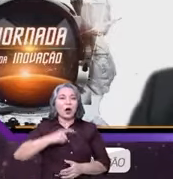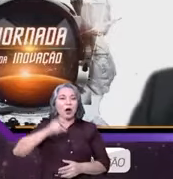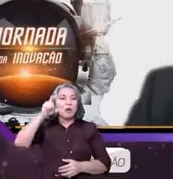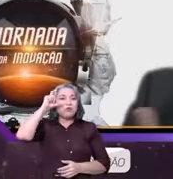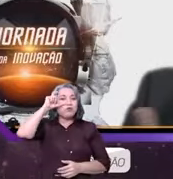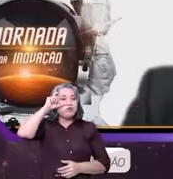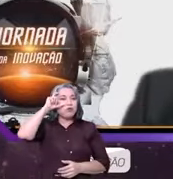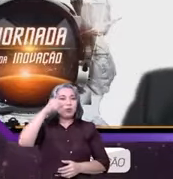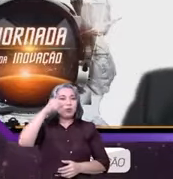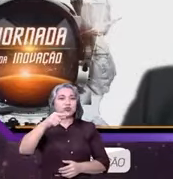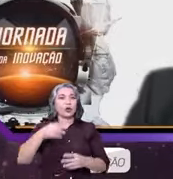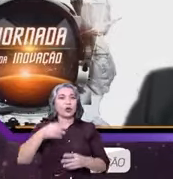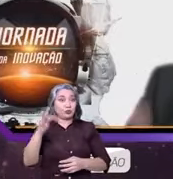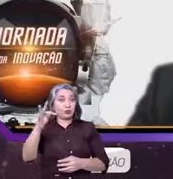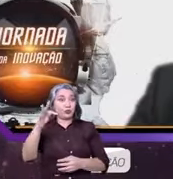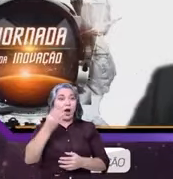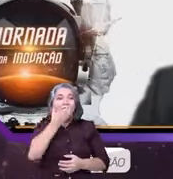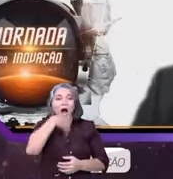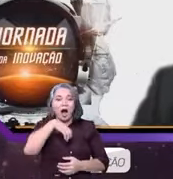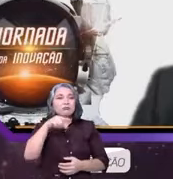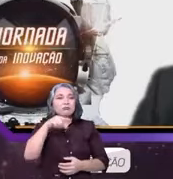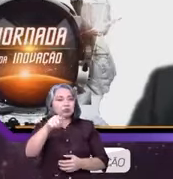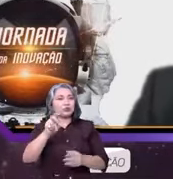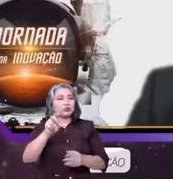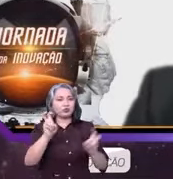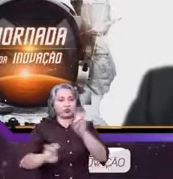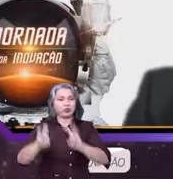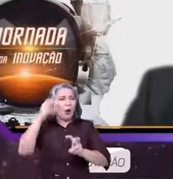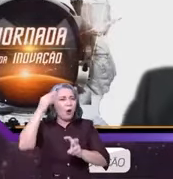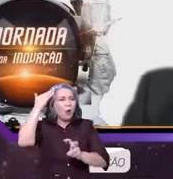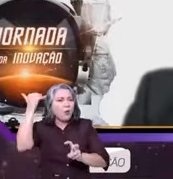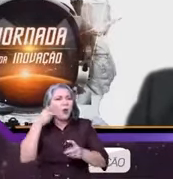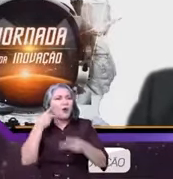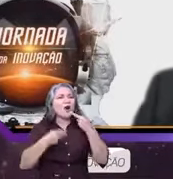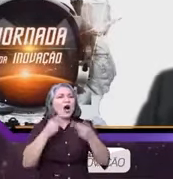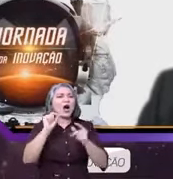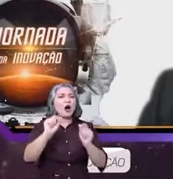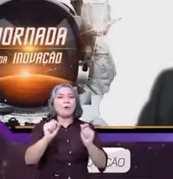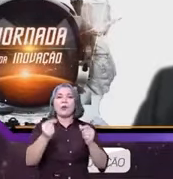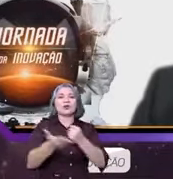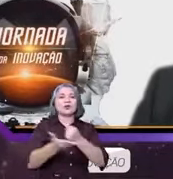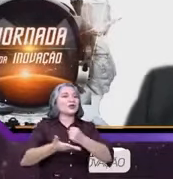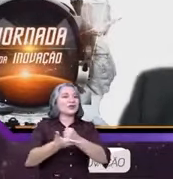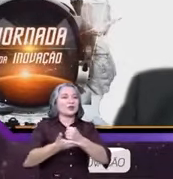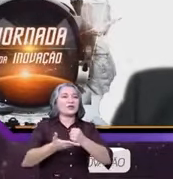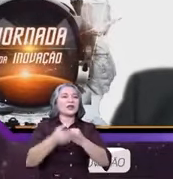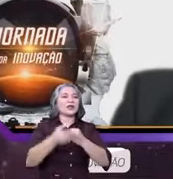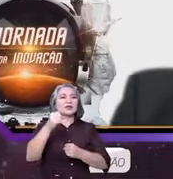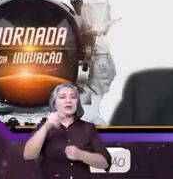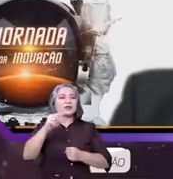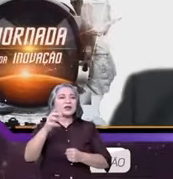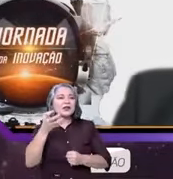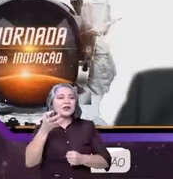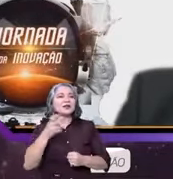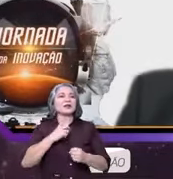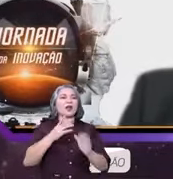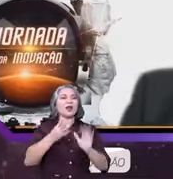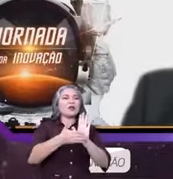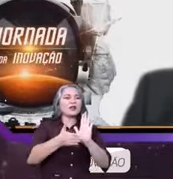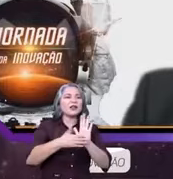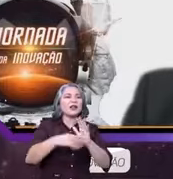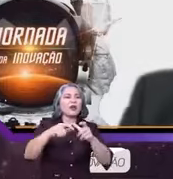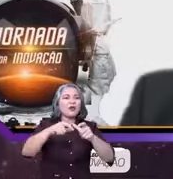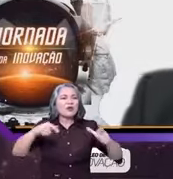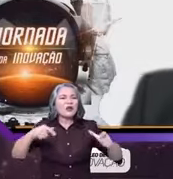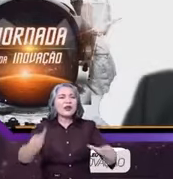conceito de melhoria, e ele utilizava essa base, foi o Steve Jobs. Né? E ele colocava muito da questão assim, de ouvir